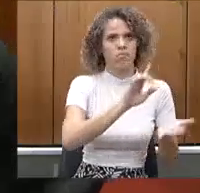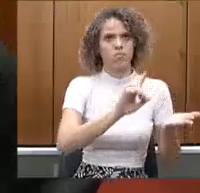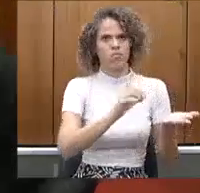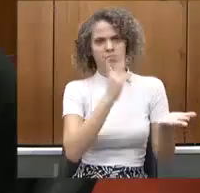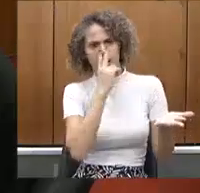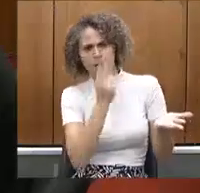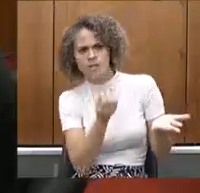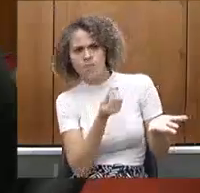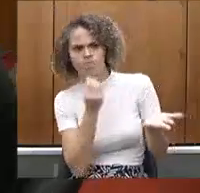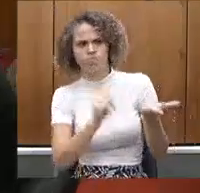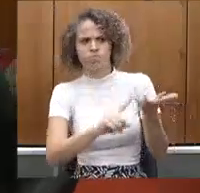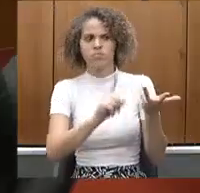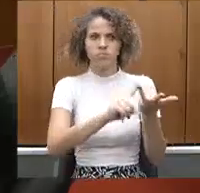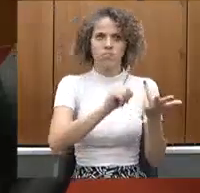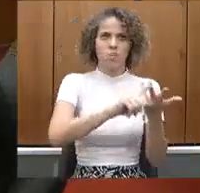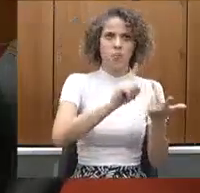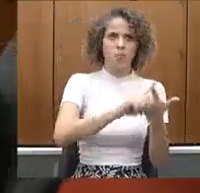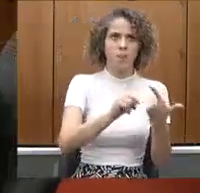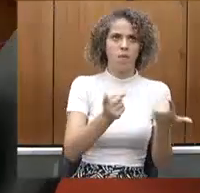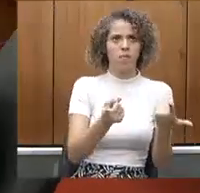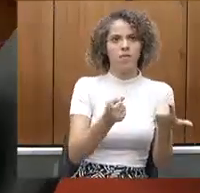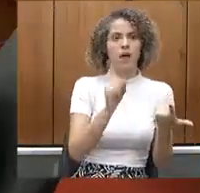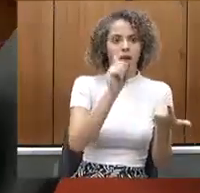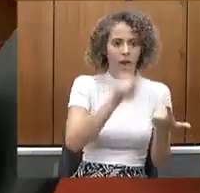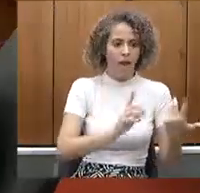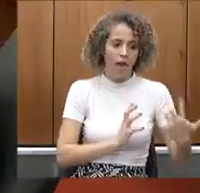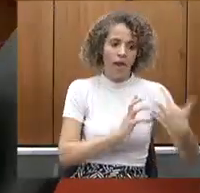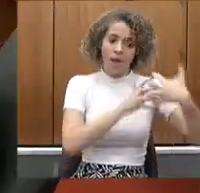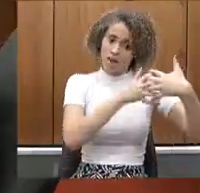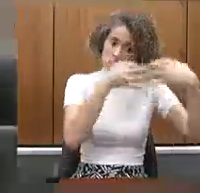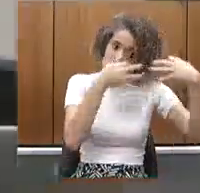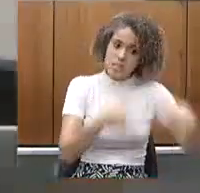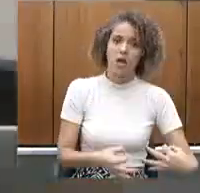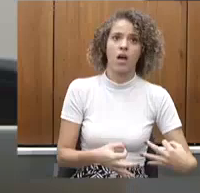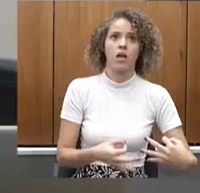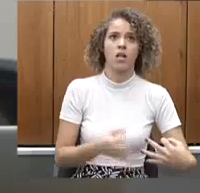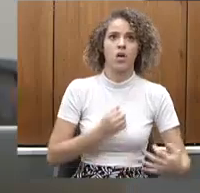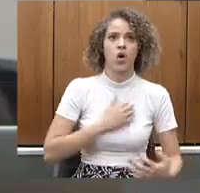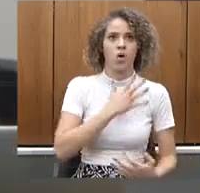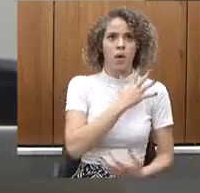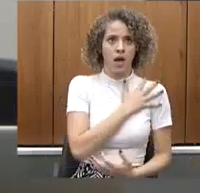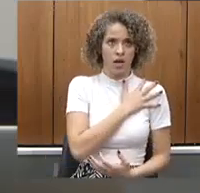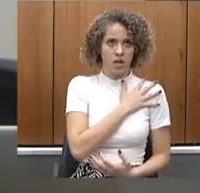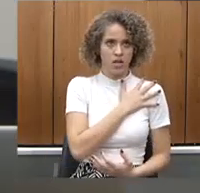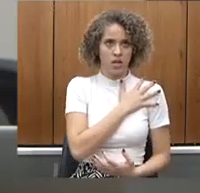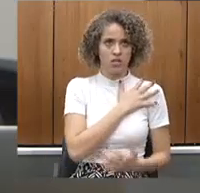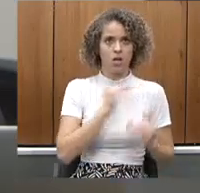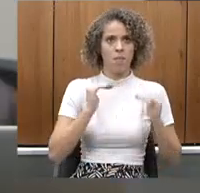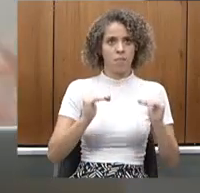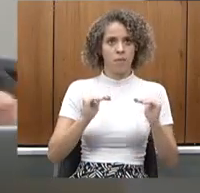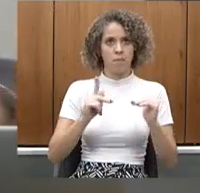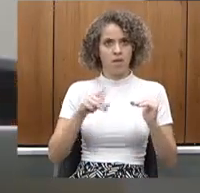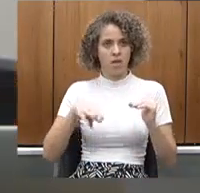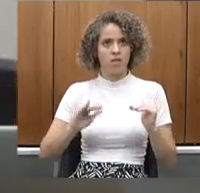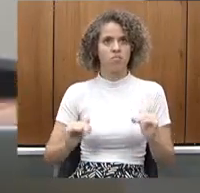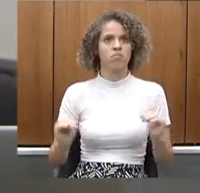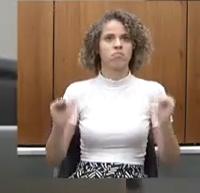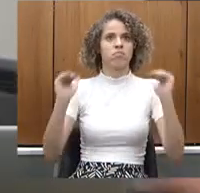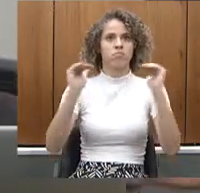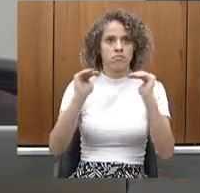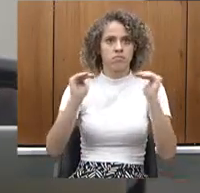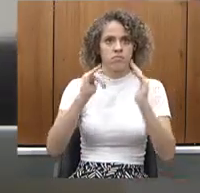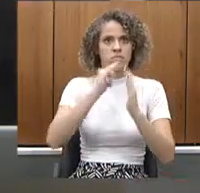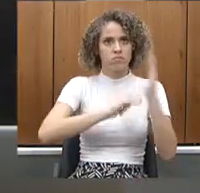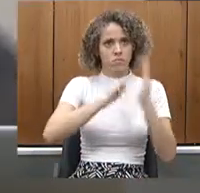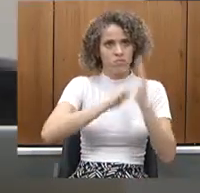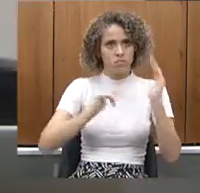de efetivo assim que funciona a ordem é essa Comandante passa por RPM os rpms consolido o